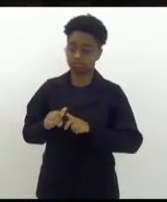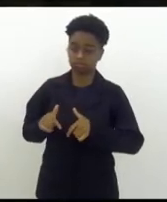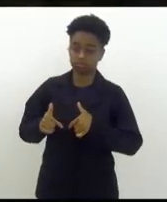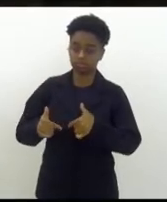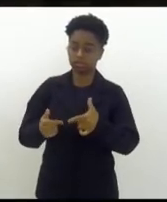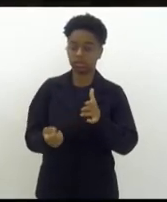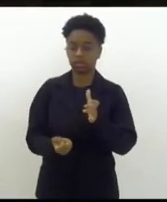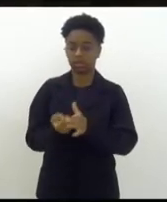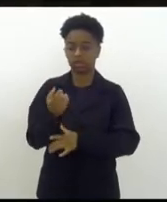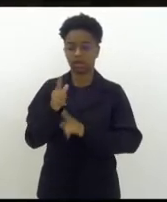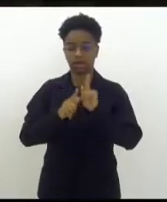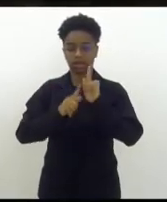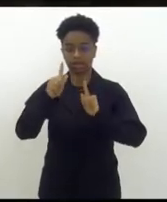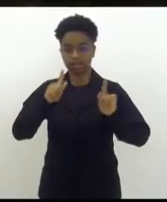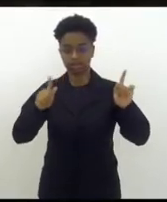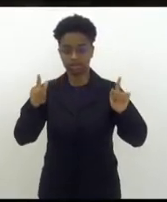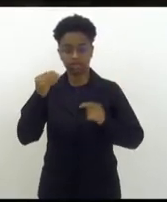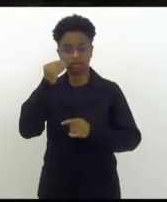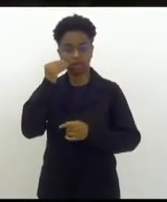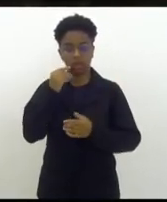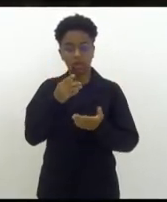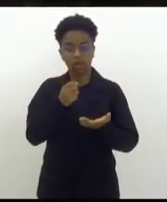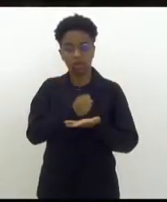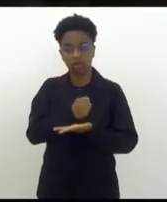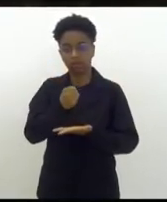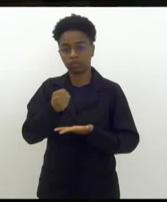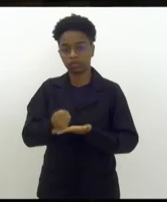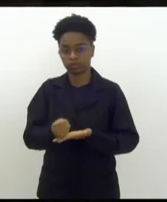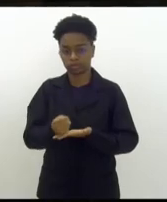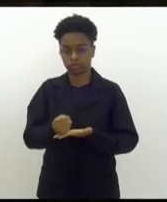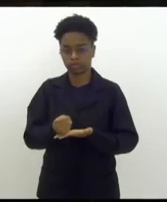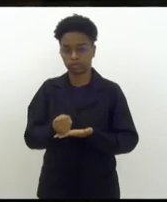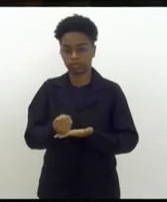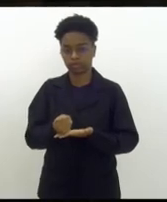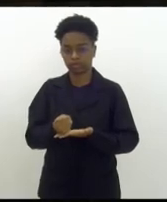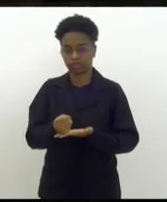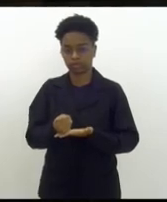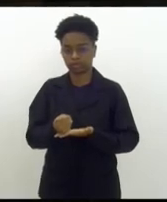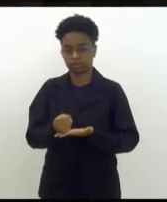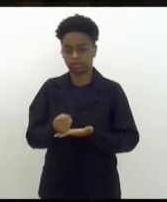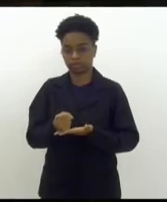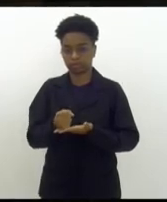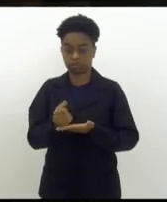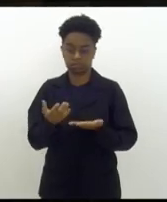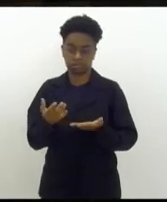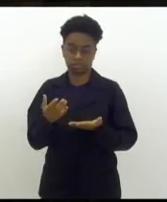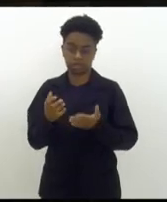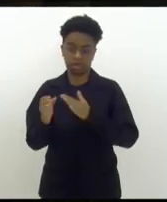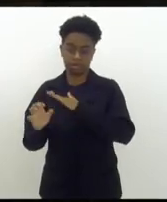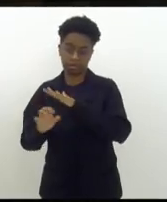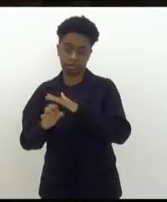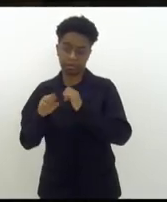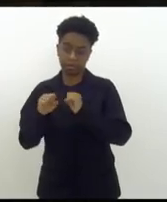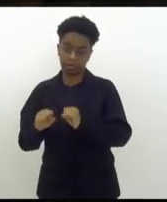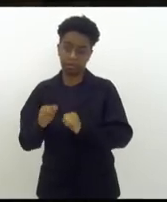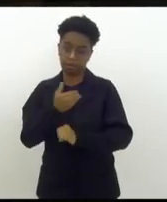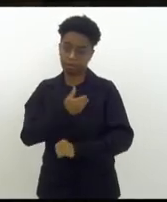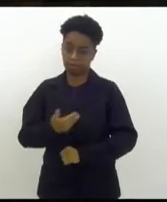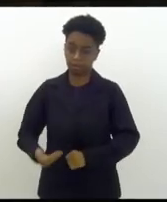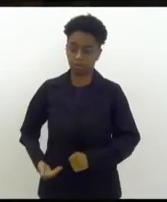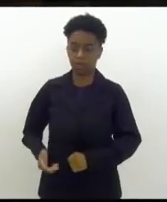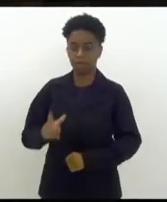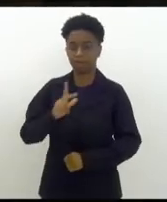licitatório para contratação de entidade podendo ela ser pública privada